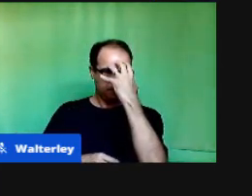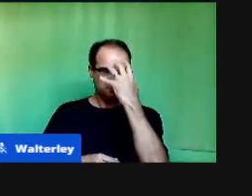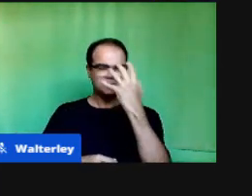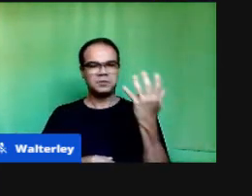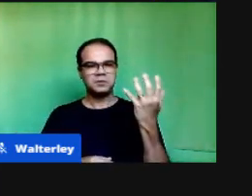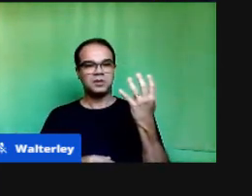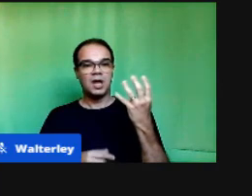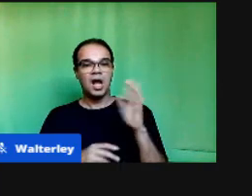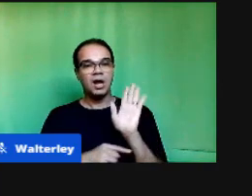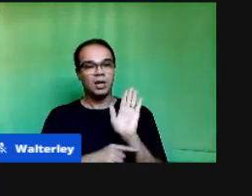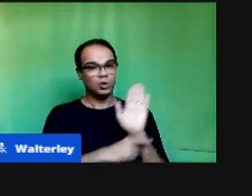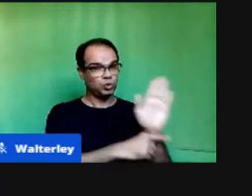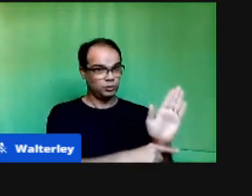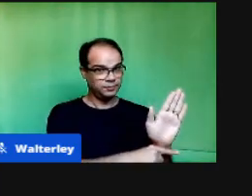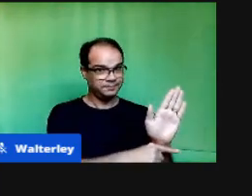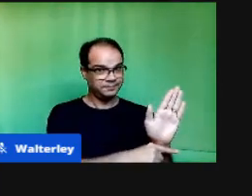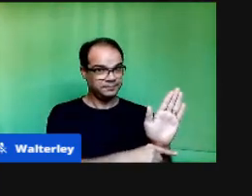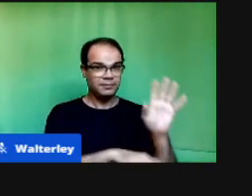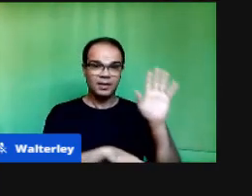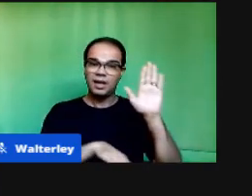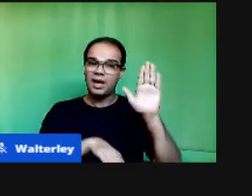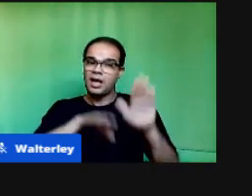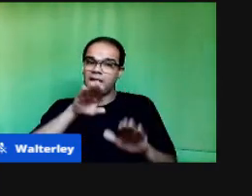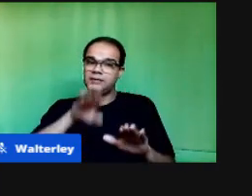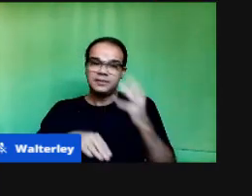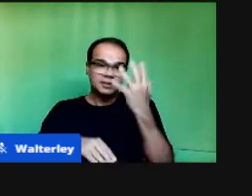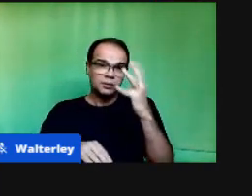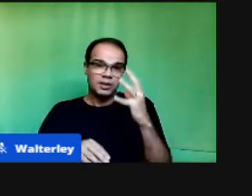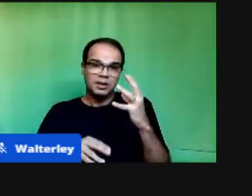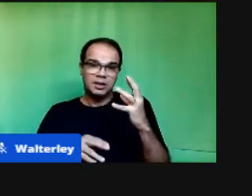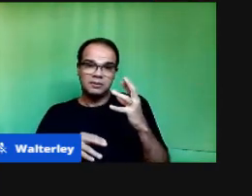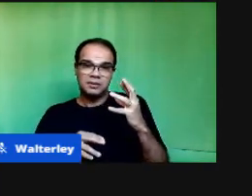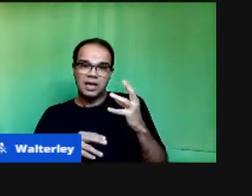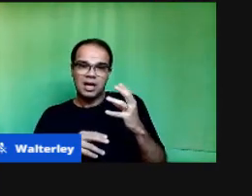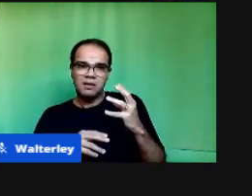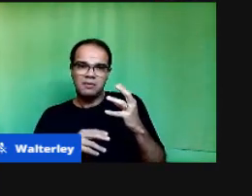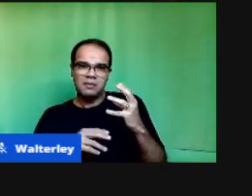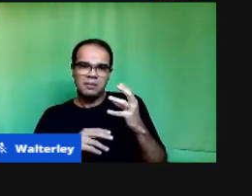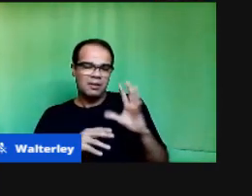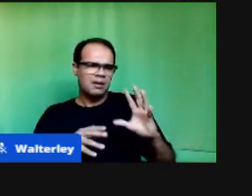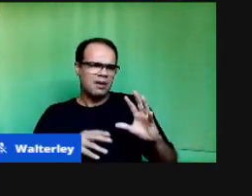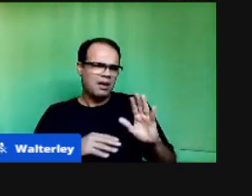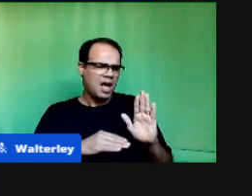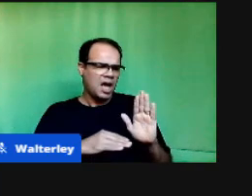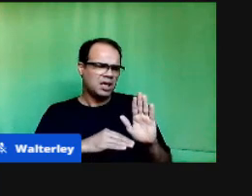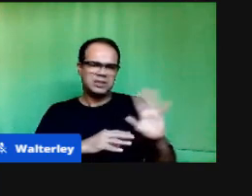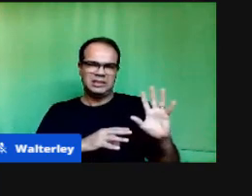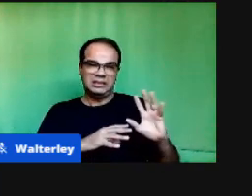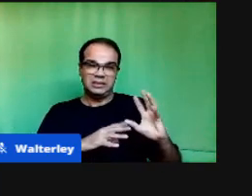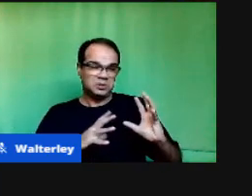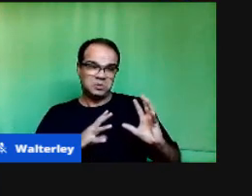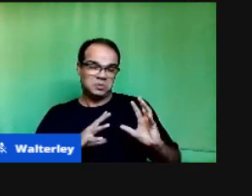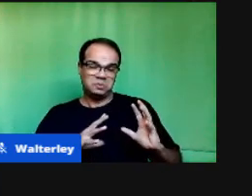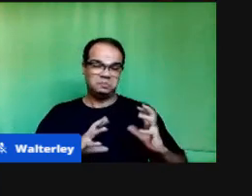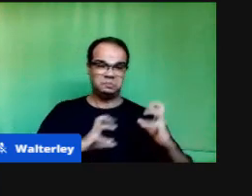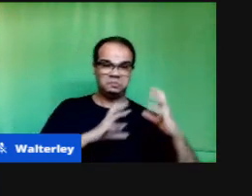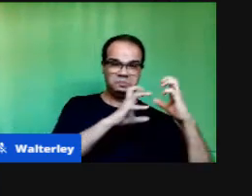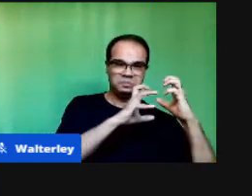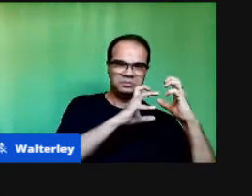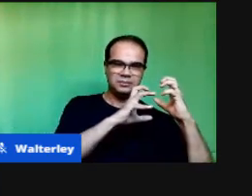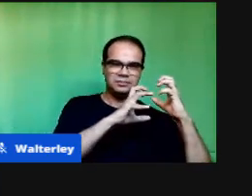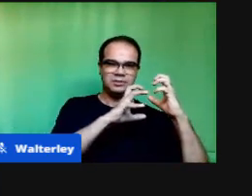aquele diálogo, ou eu vou querer atrapalhar o que está acontecendo. Então,